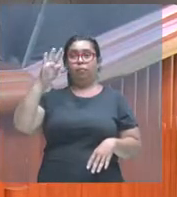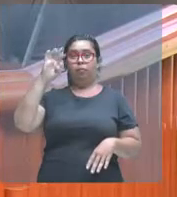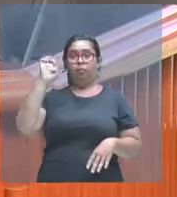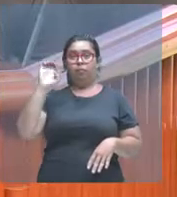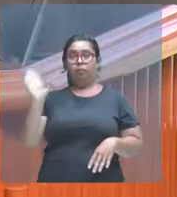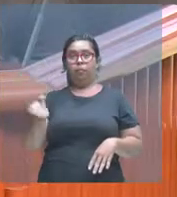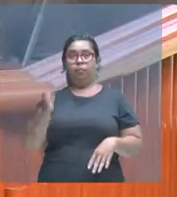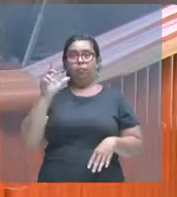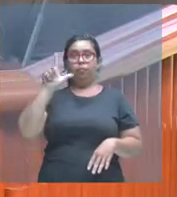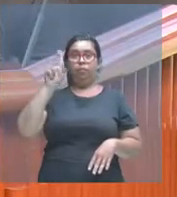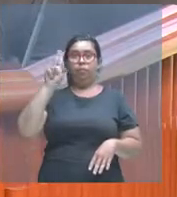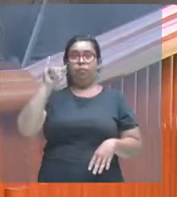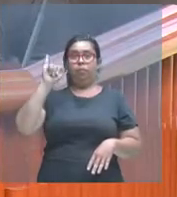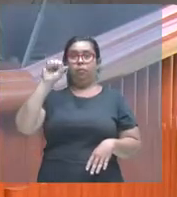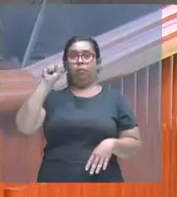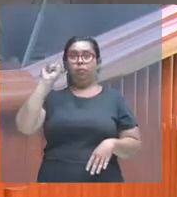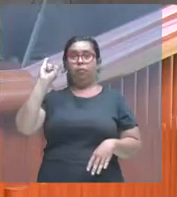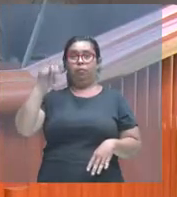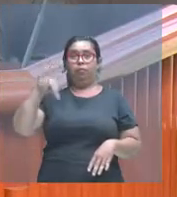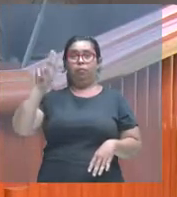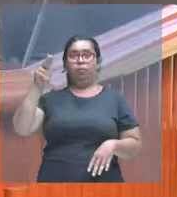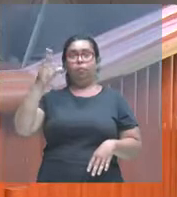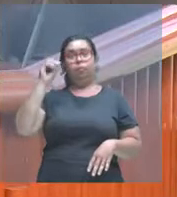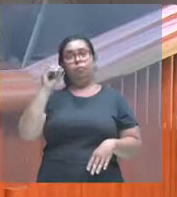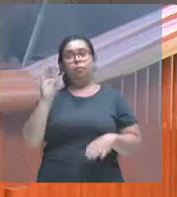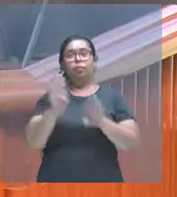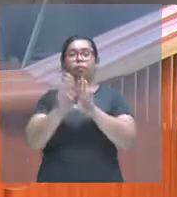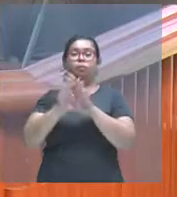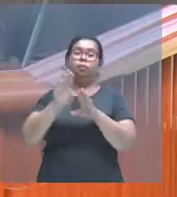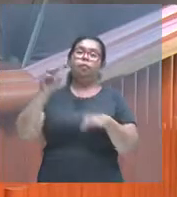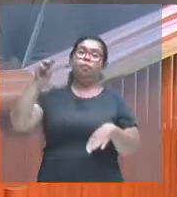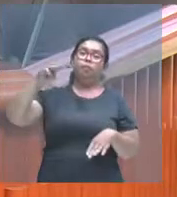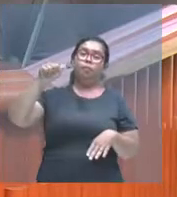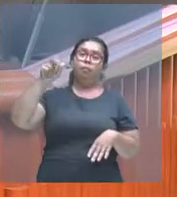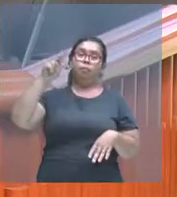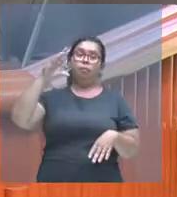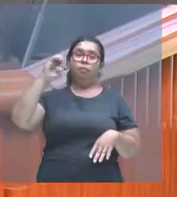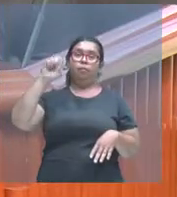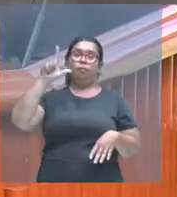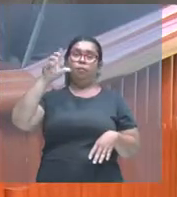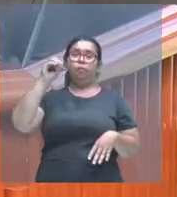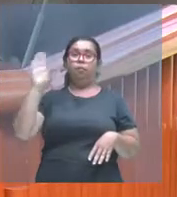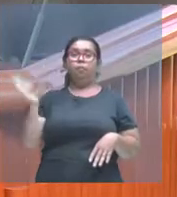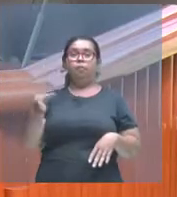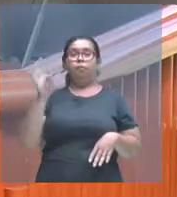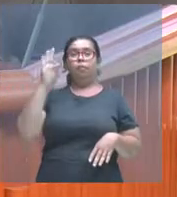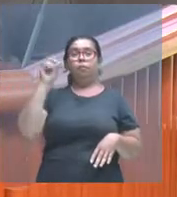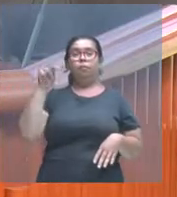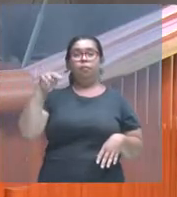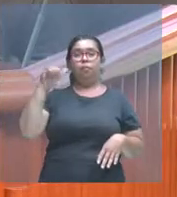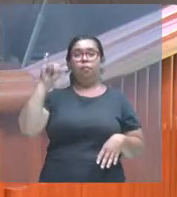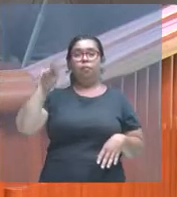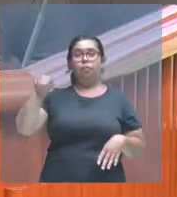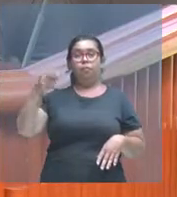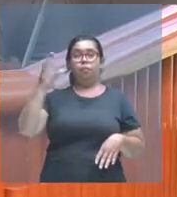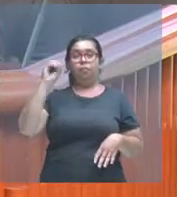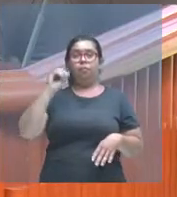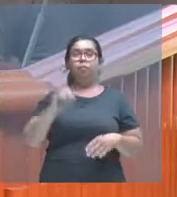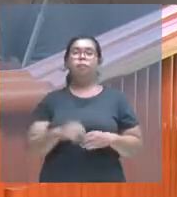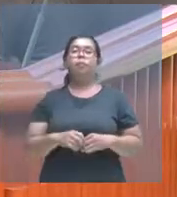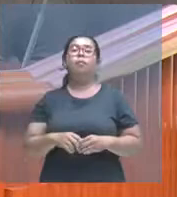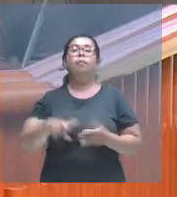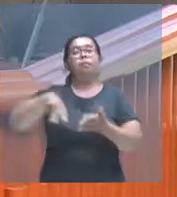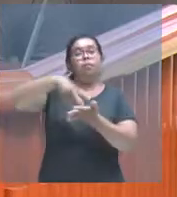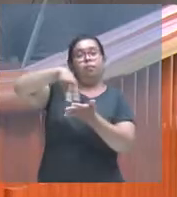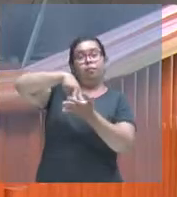Marcelo Delisa do Pandeiro, posteriormente com Paulo Ojeda, Zé Correia, Toninho, no samba da Vila Operária,